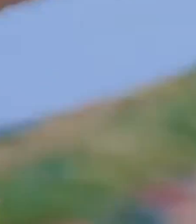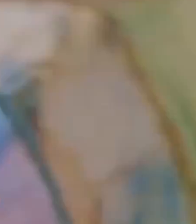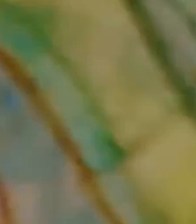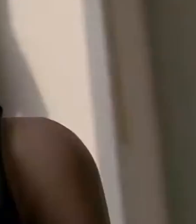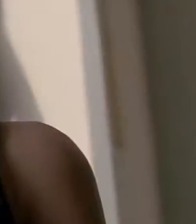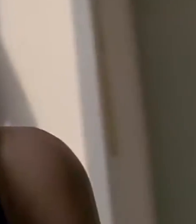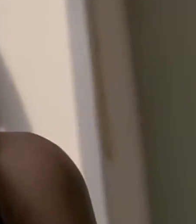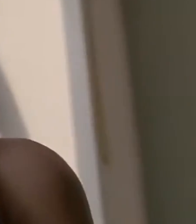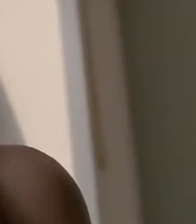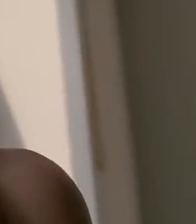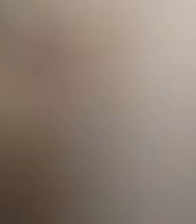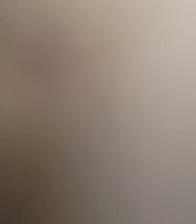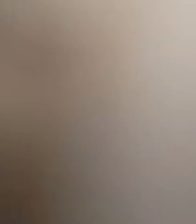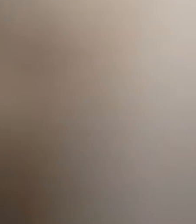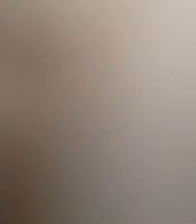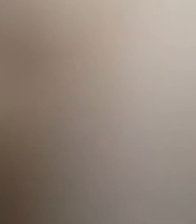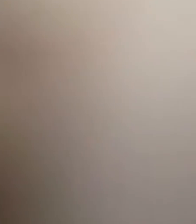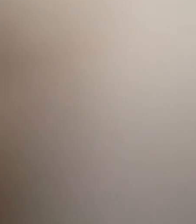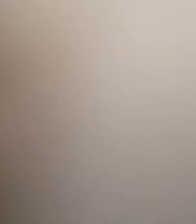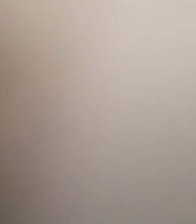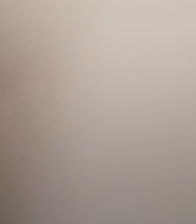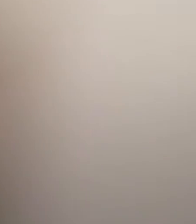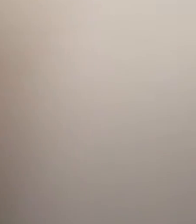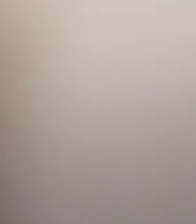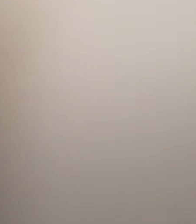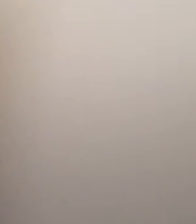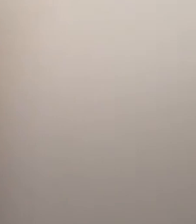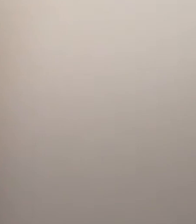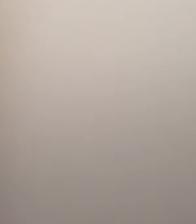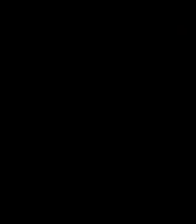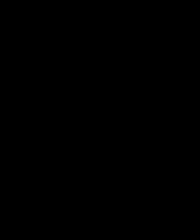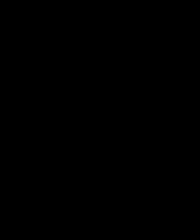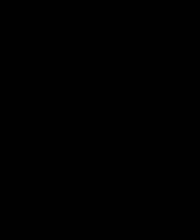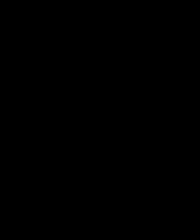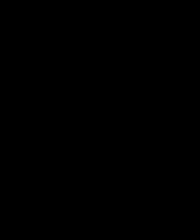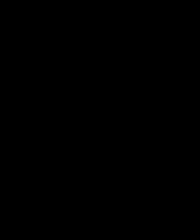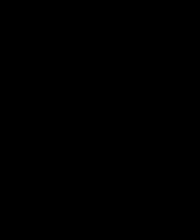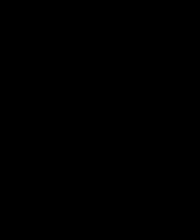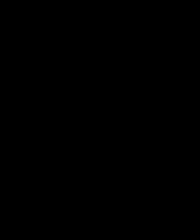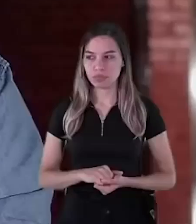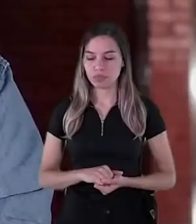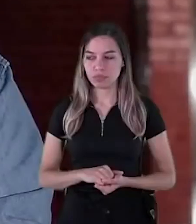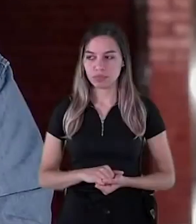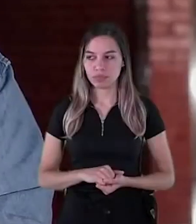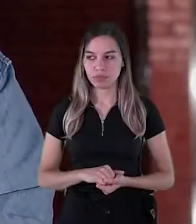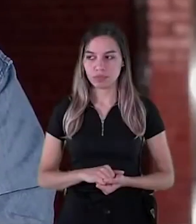nossa cultura, crescemos e evoluímos juntos.